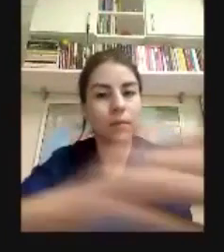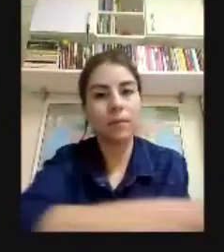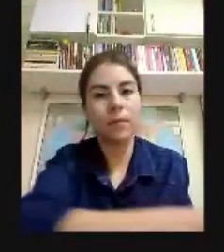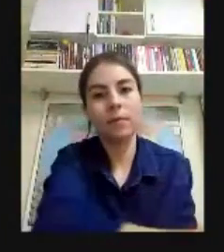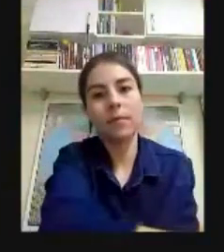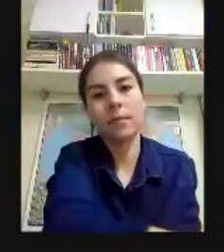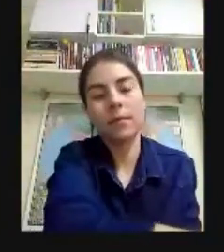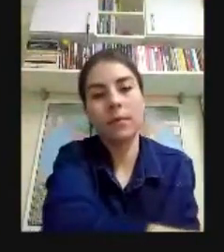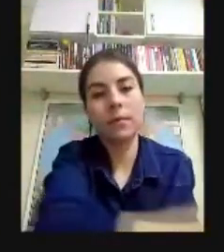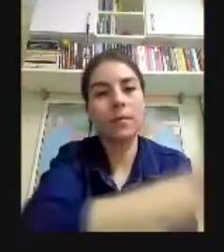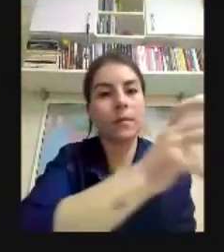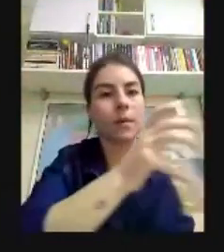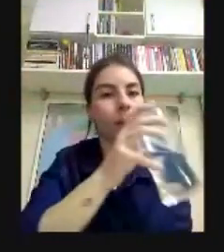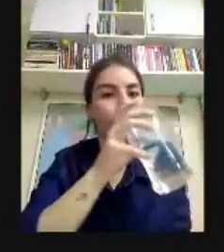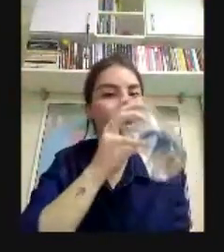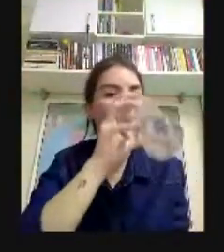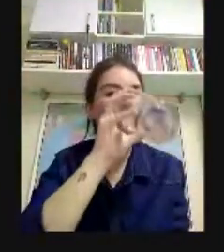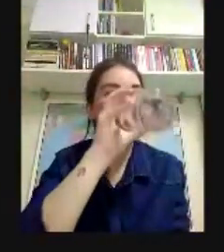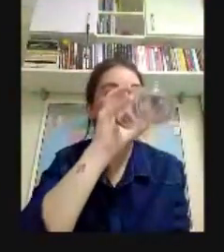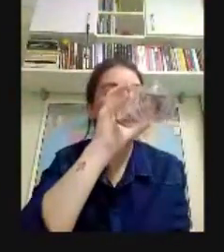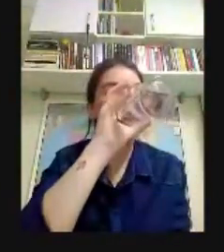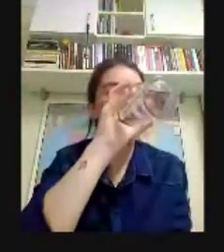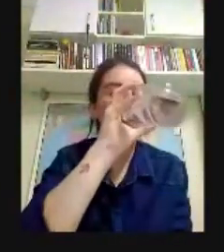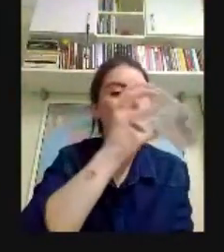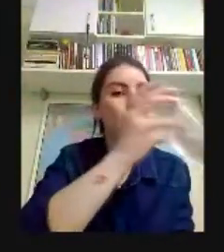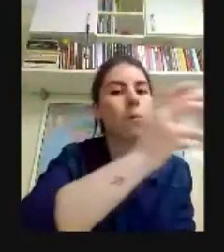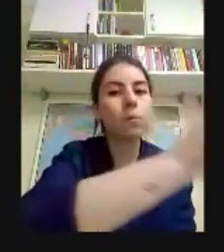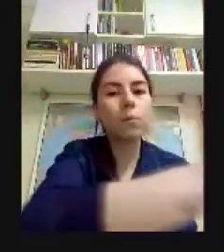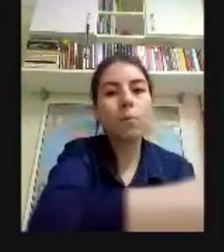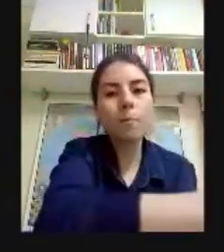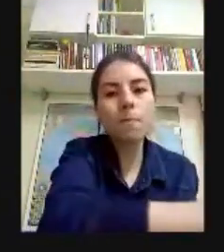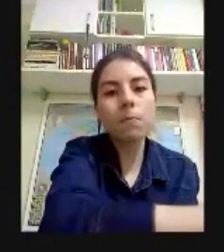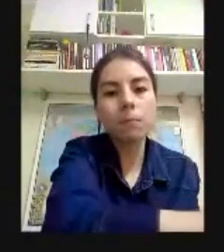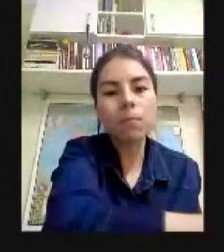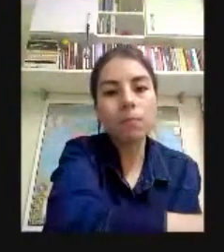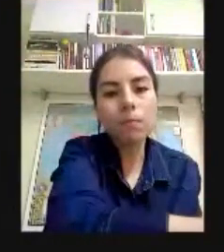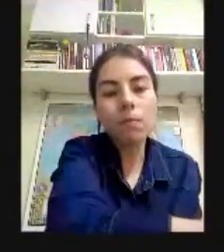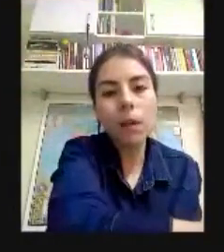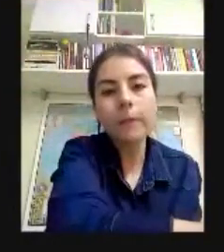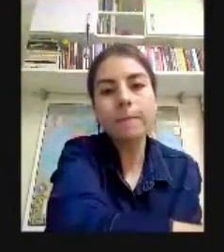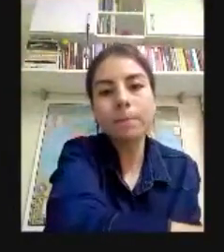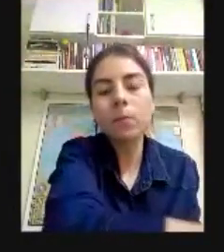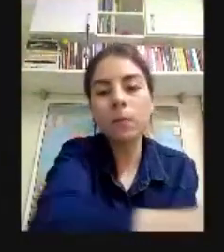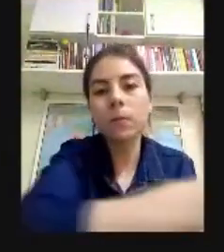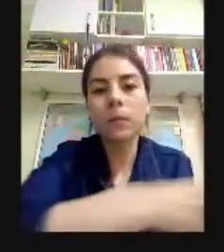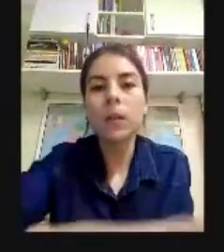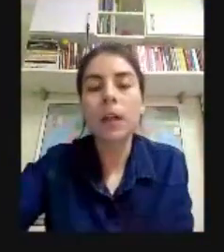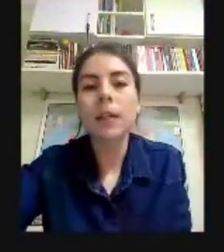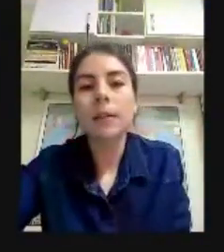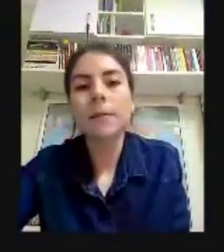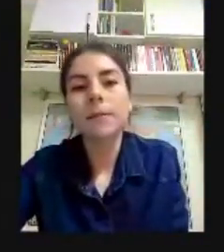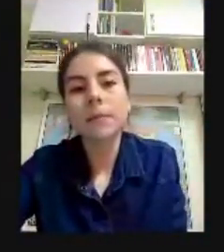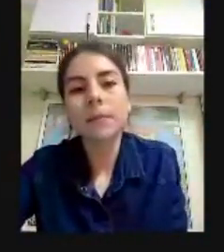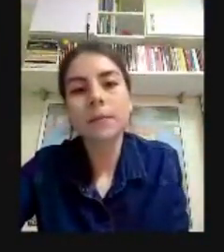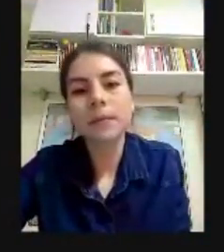outros ficavam fazendo outras atividades com mais autonomia e ela fazer essas intervenções mas pontuais nessas crianças